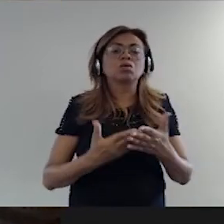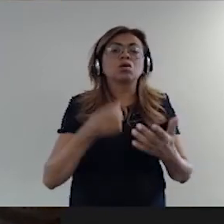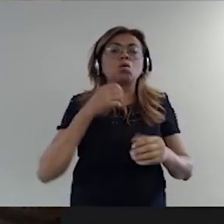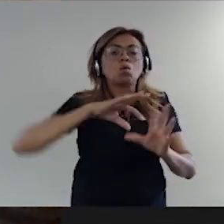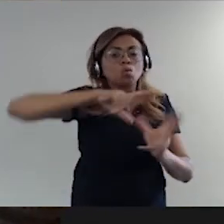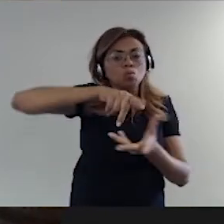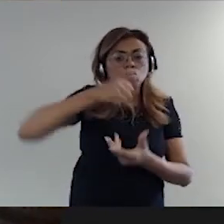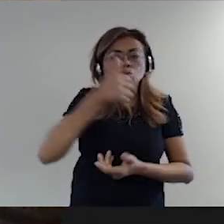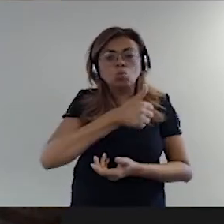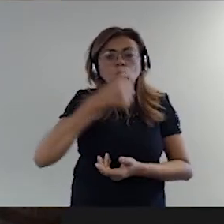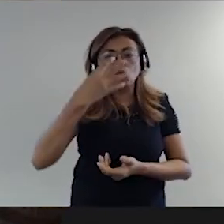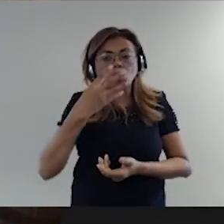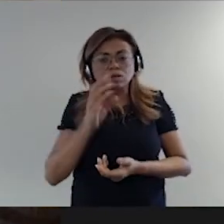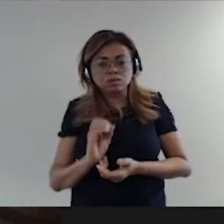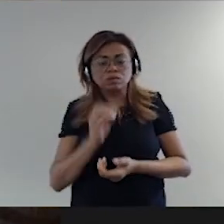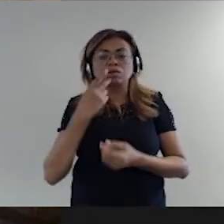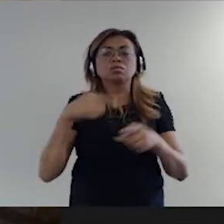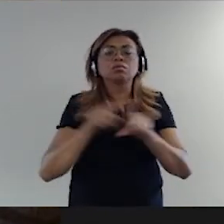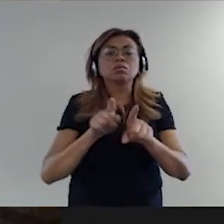4.0,